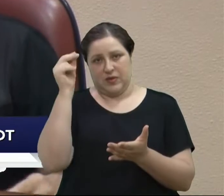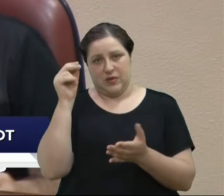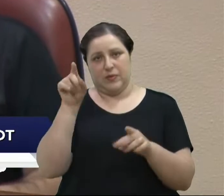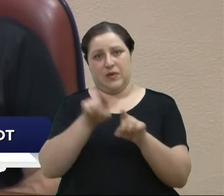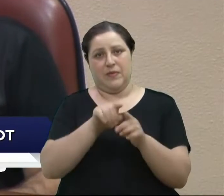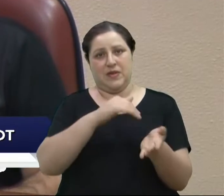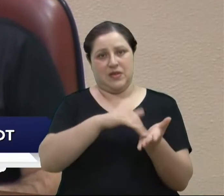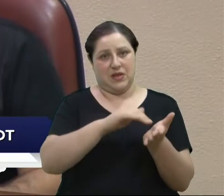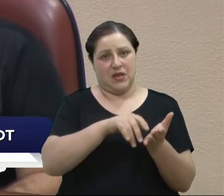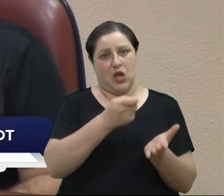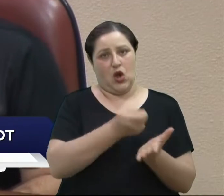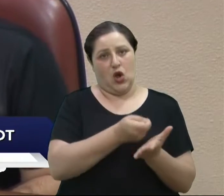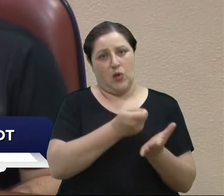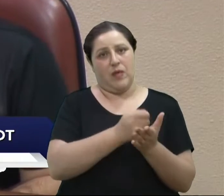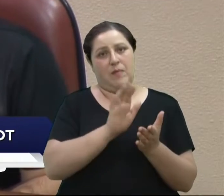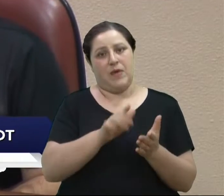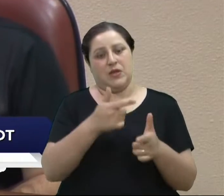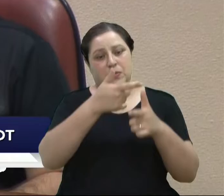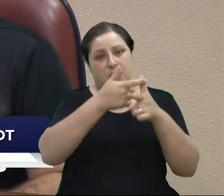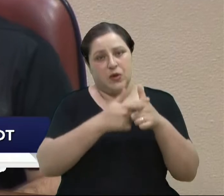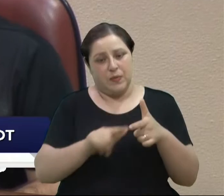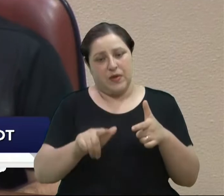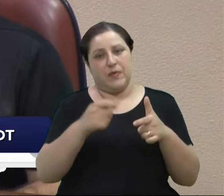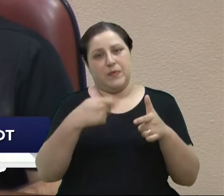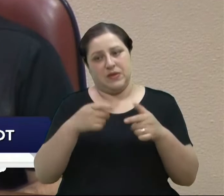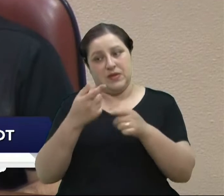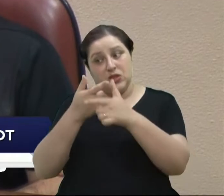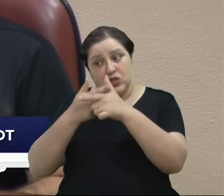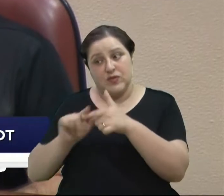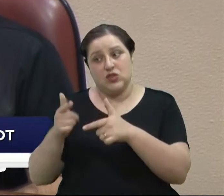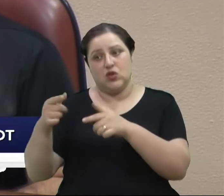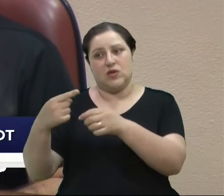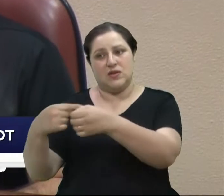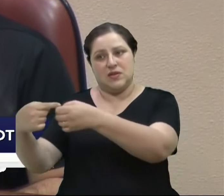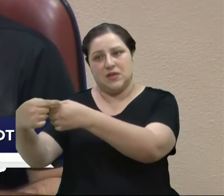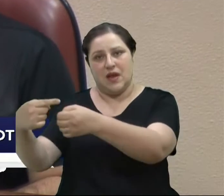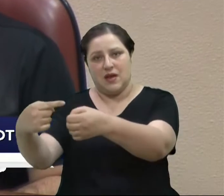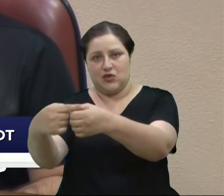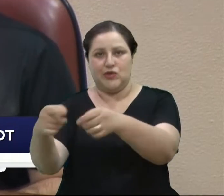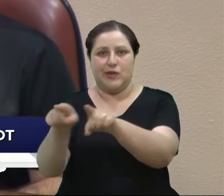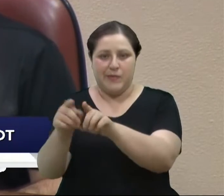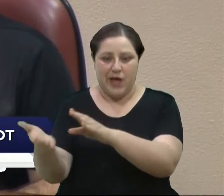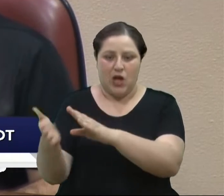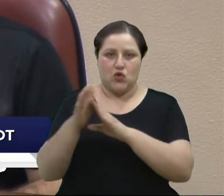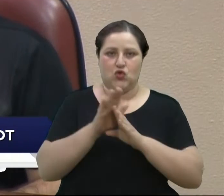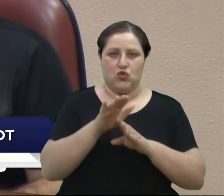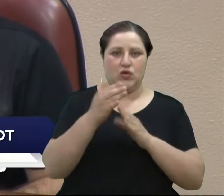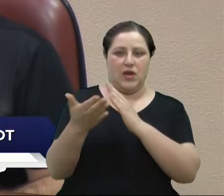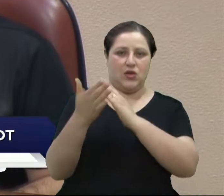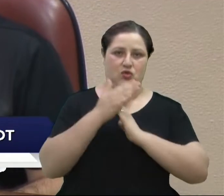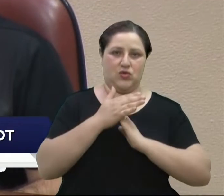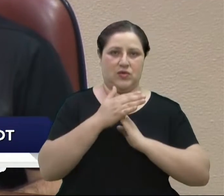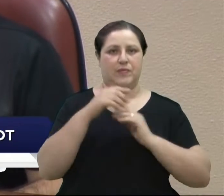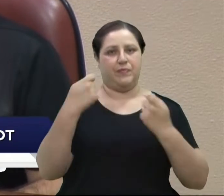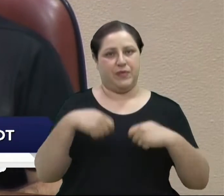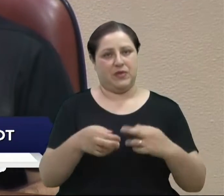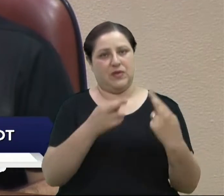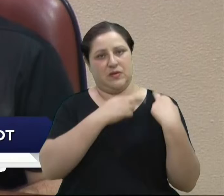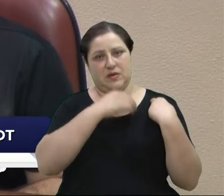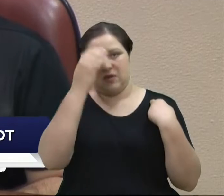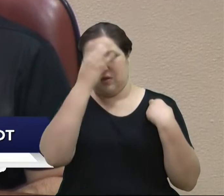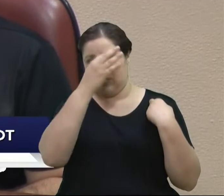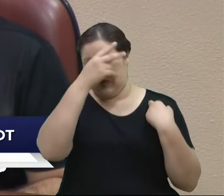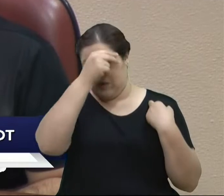secretaria, mas compartilhar esse problema. E isso cabe ao prefeito Adiló assumir, né, esse